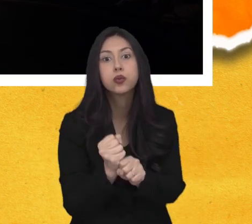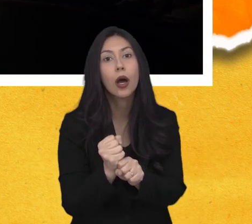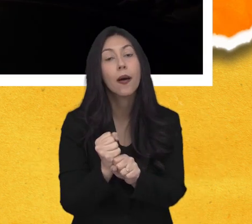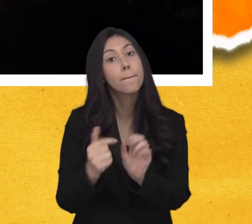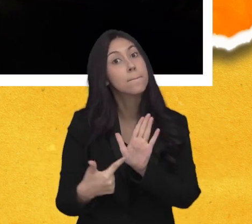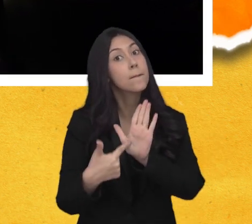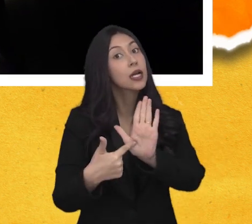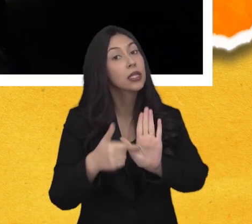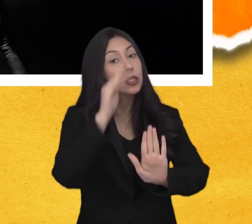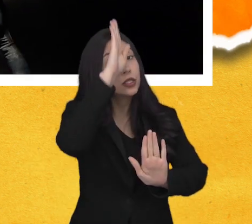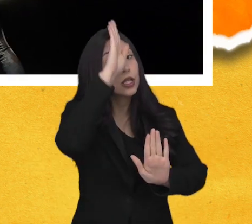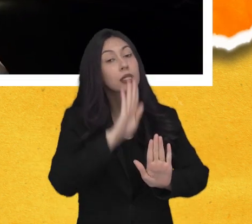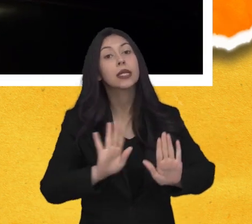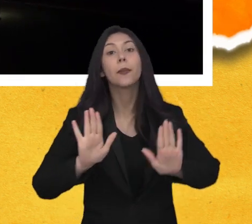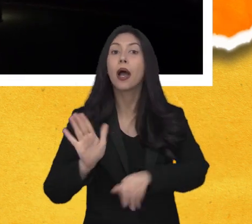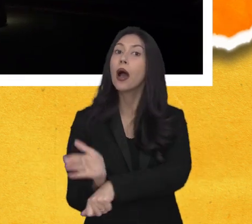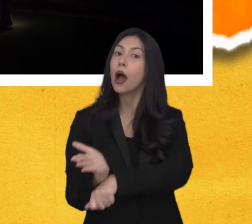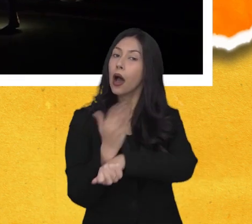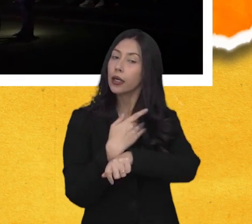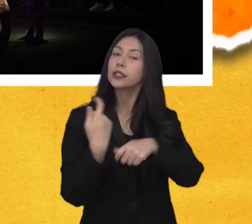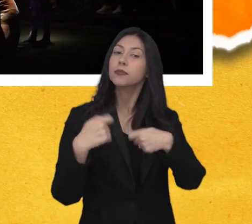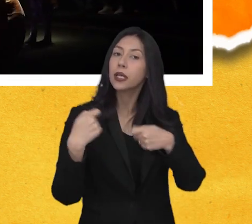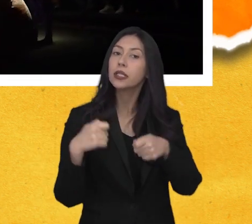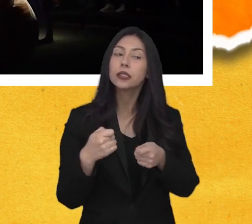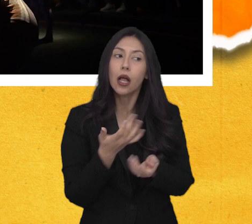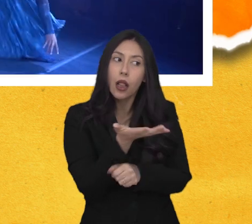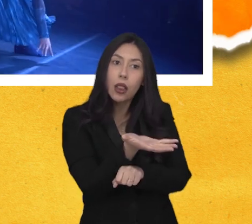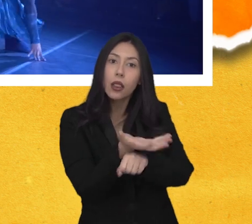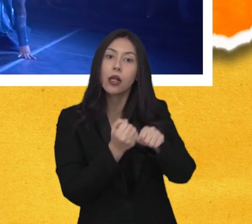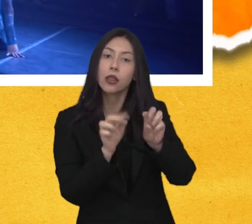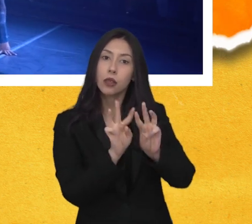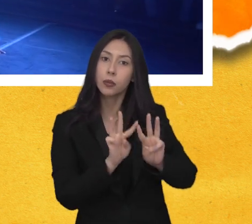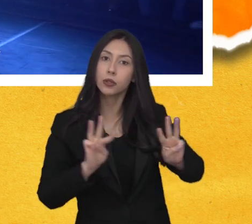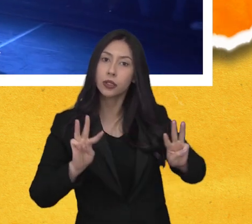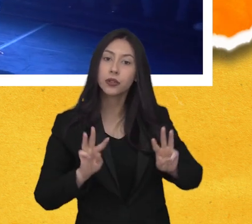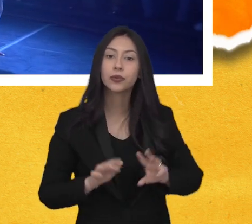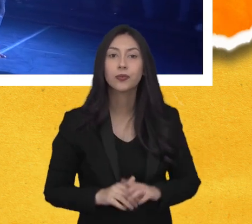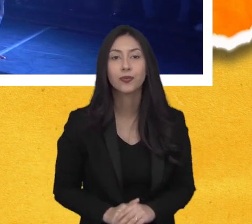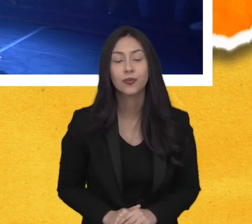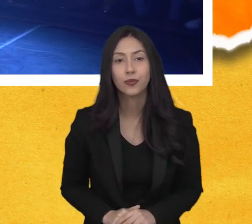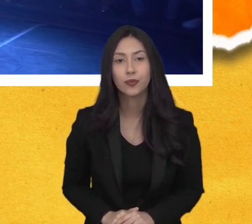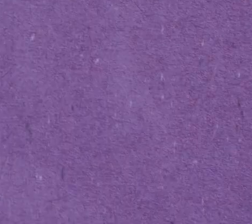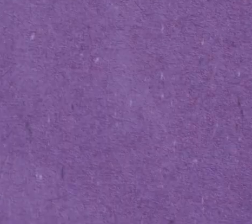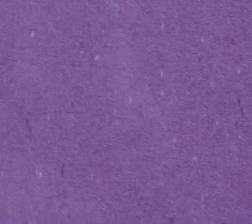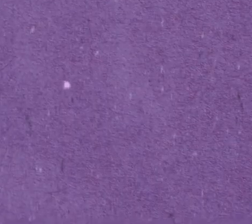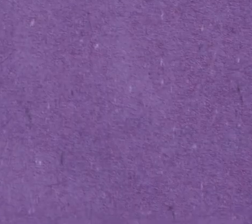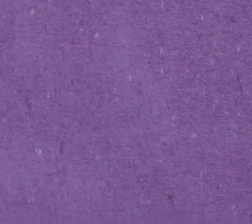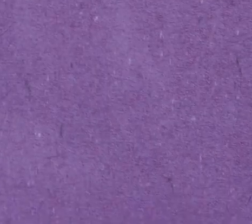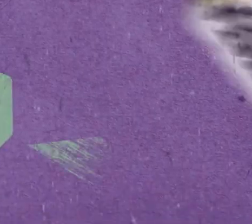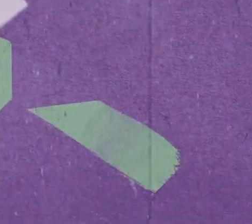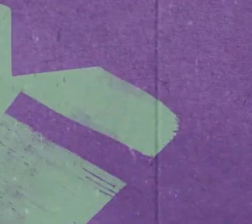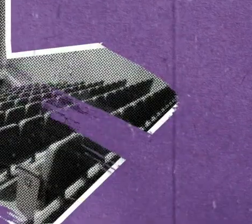A apresentação é gratuita, mas é necessário fazer a reserva dos ingressos pelo site do SESI.